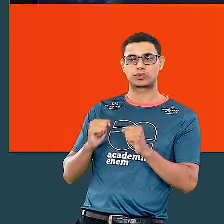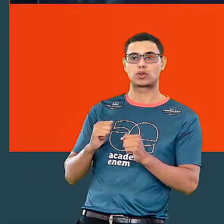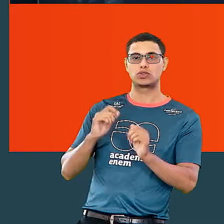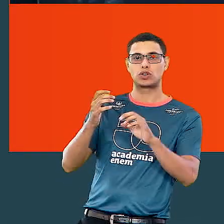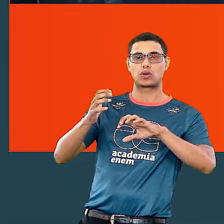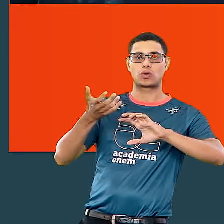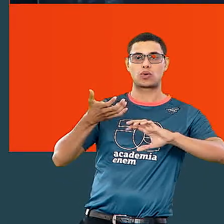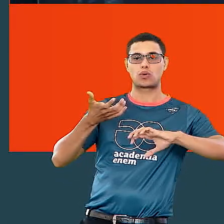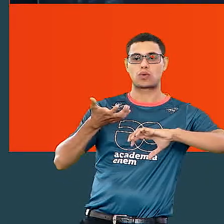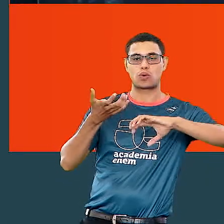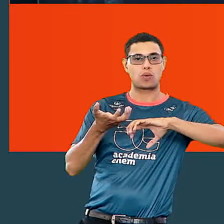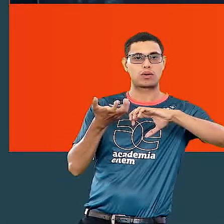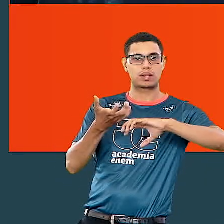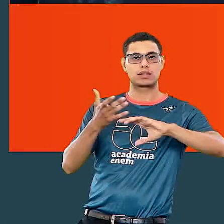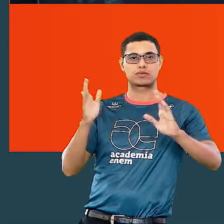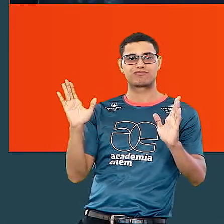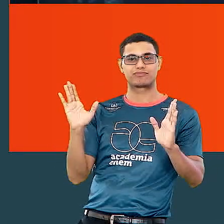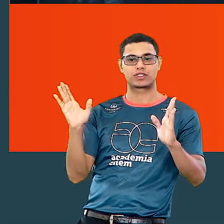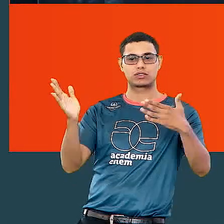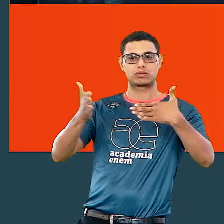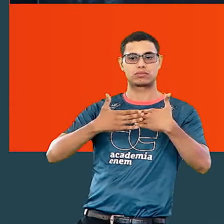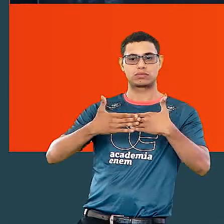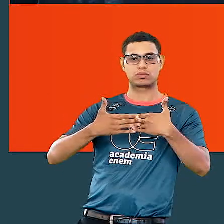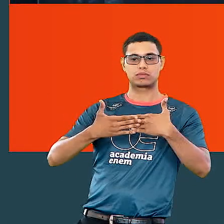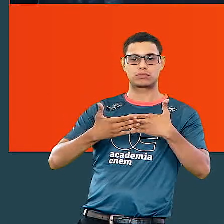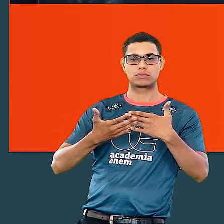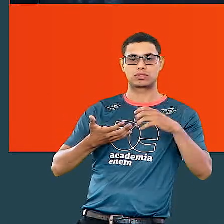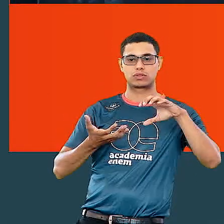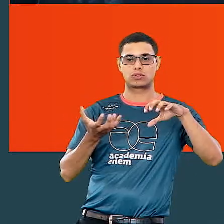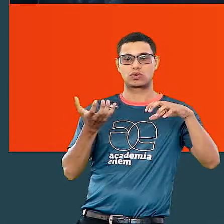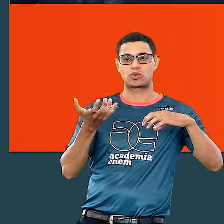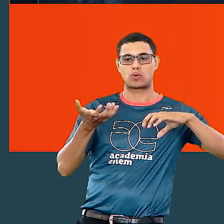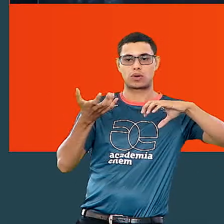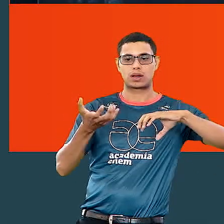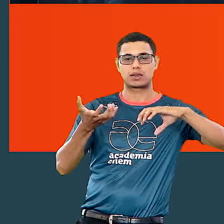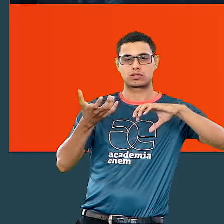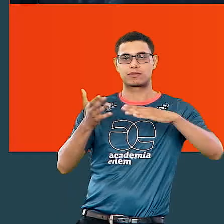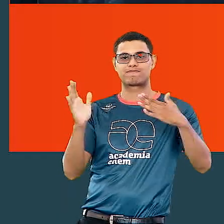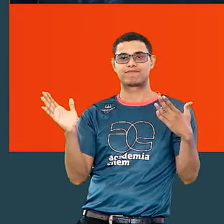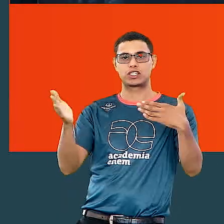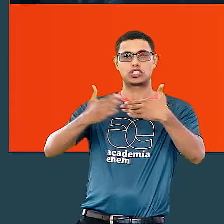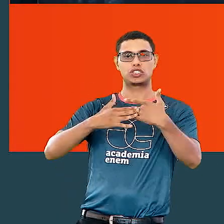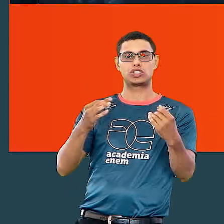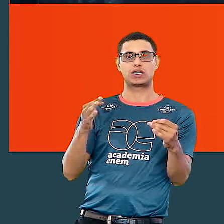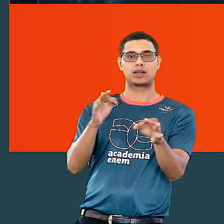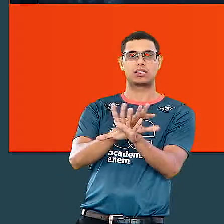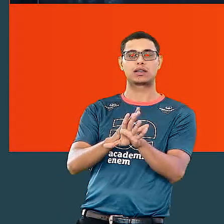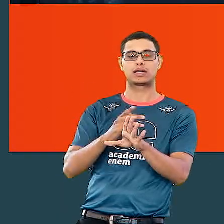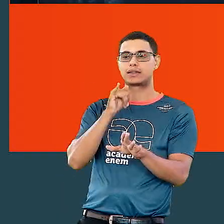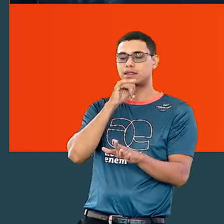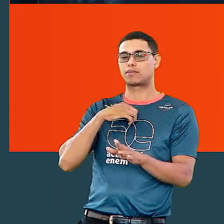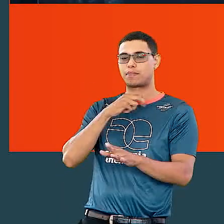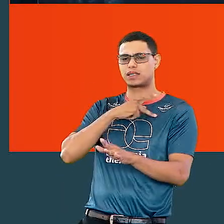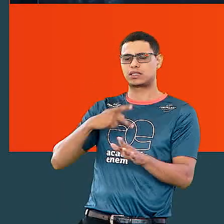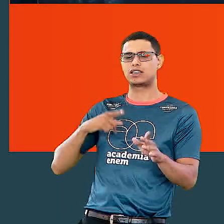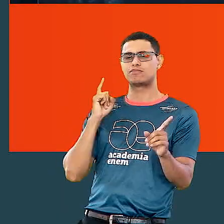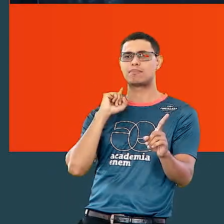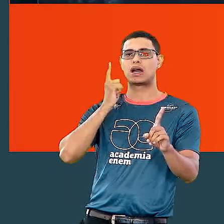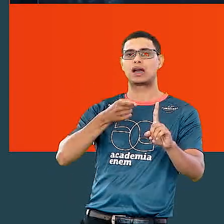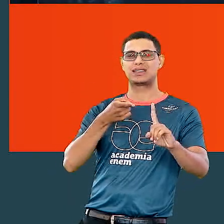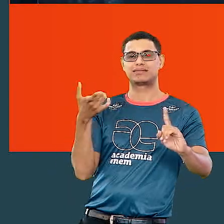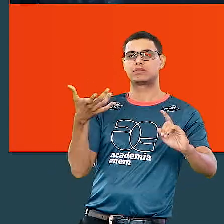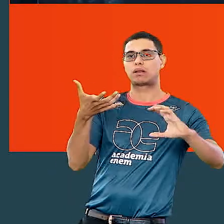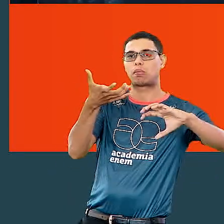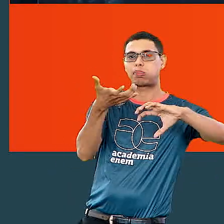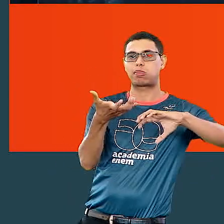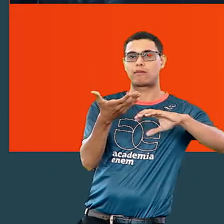Congresso quando ele quiser. Fechamento do Congresso. Bote aí. Fechamento do Congresso. Na hora que o presidente quiser, ele pode fechar o Congresso.